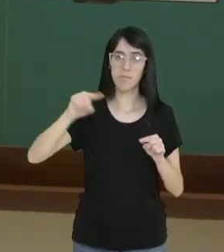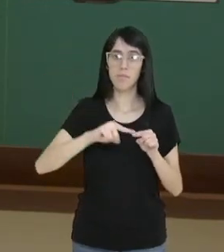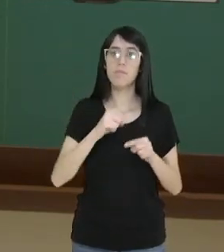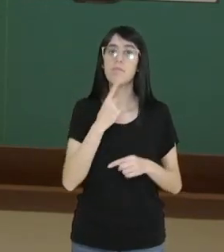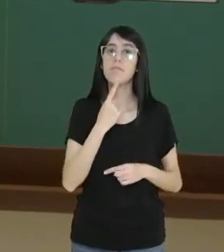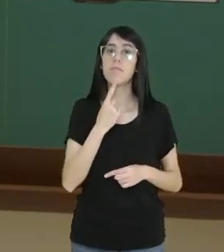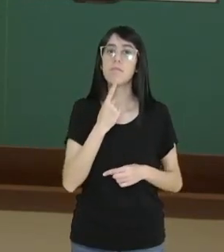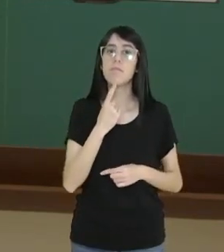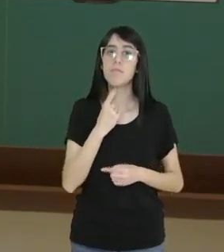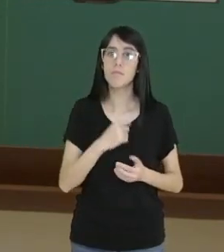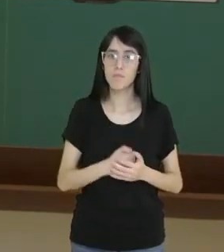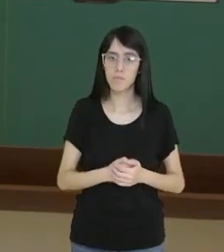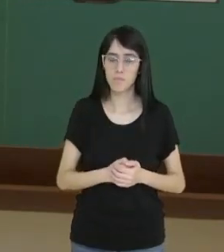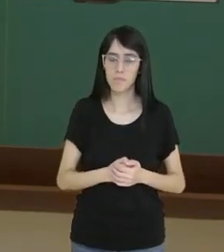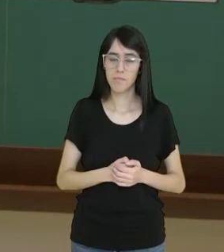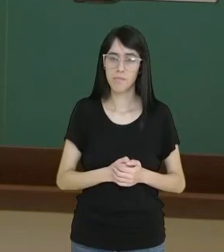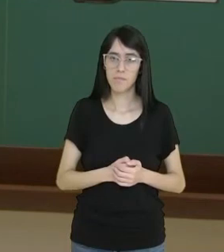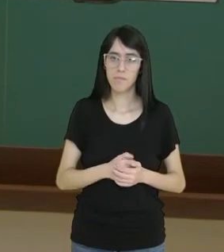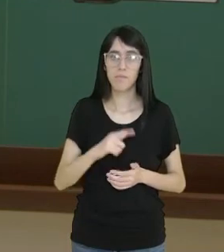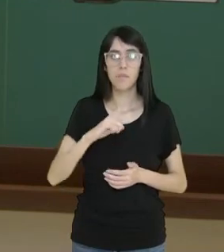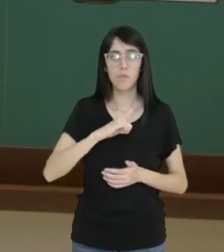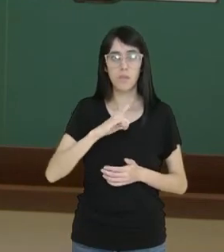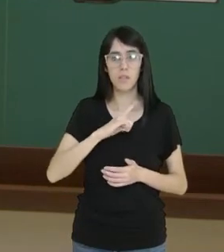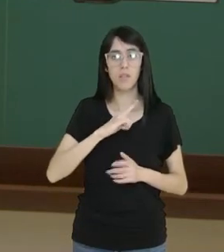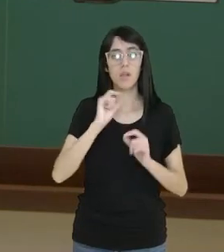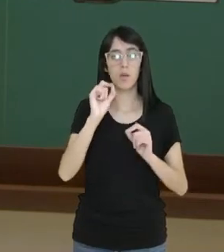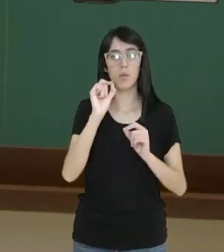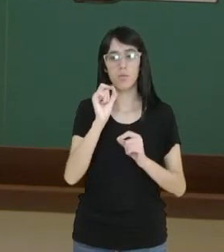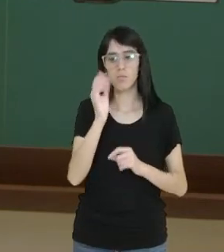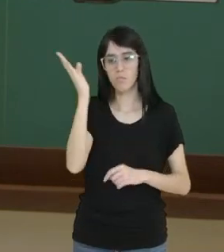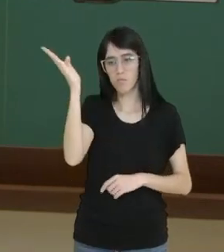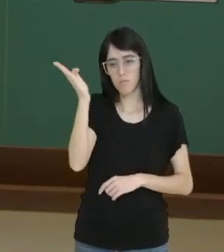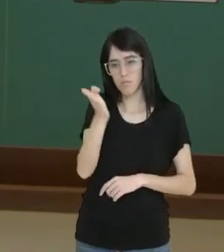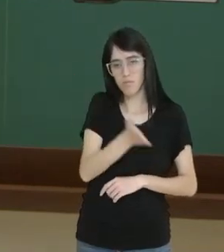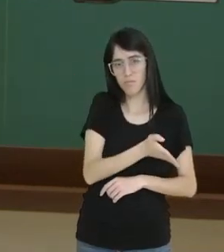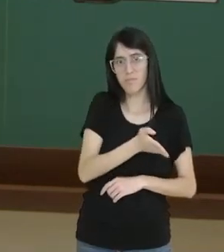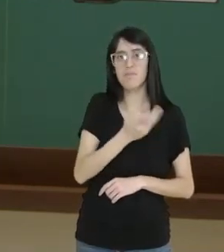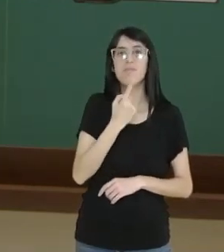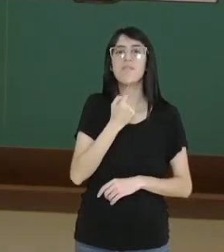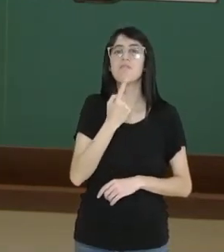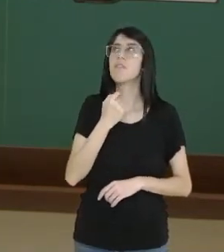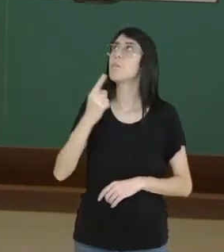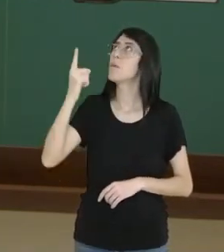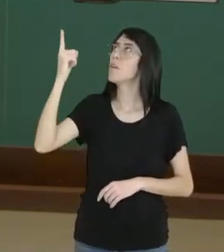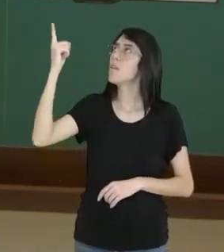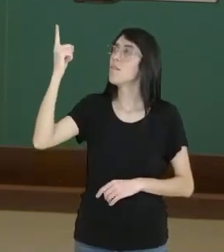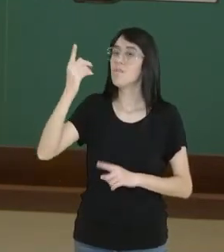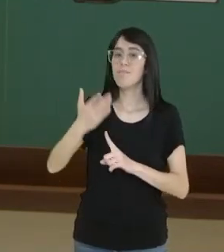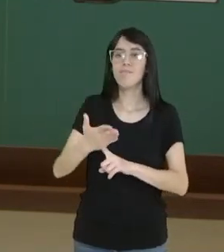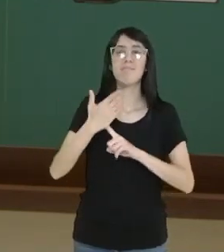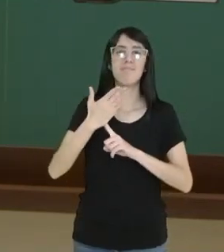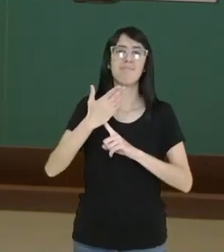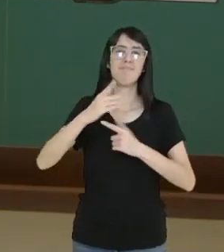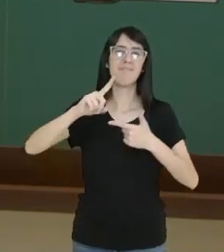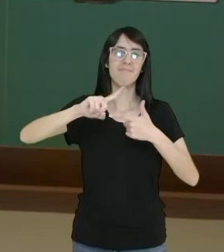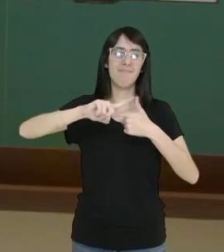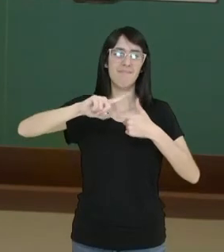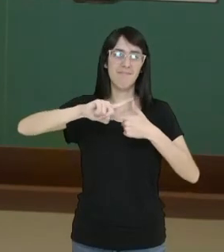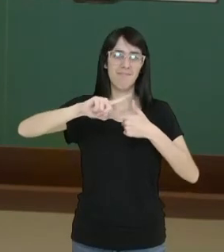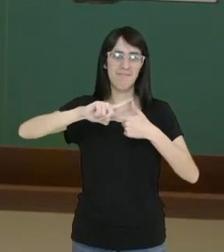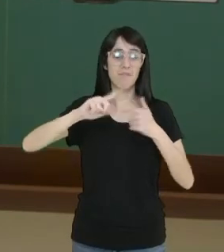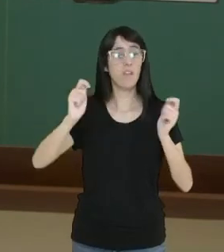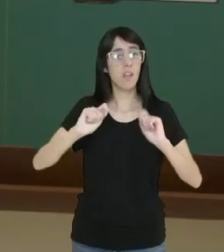eu gosto quando ela está no meio de um triângulo retângulo. Então faz aparecer esse triângulo retângulo, né? Eu poderia usar esse aqui de cima,